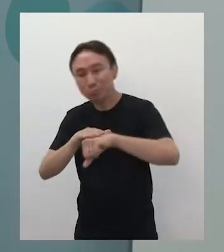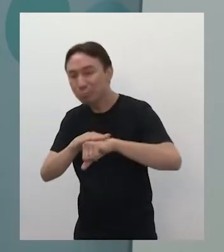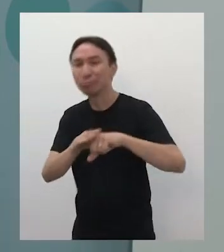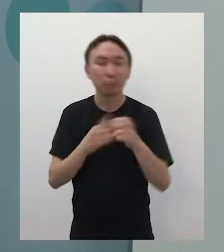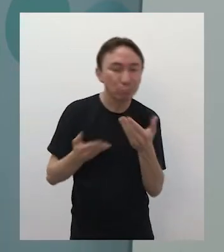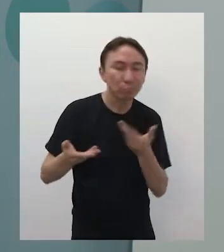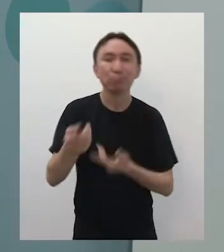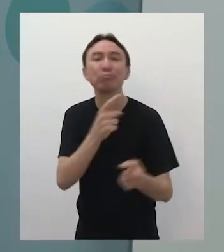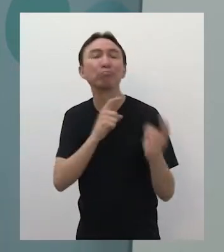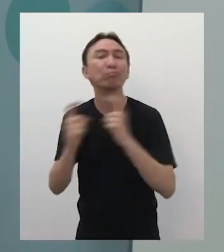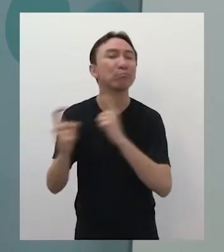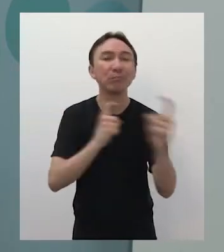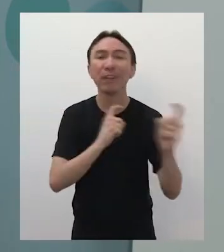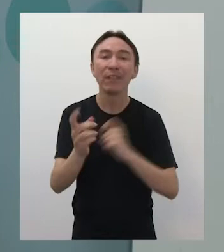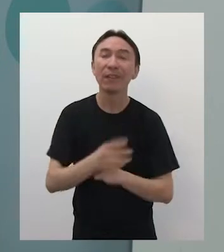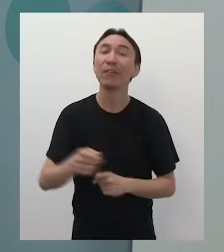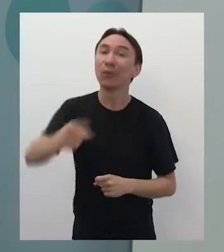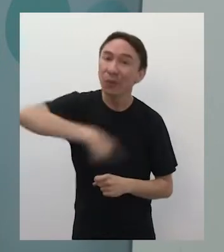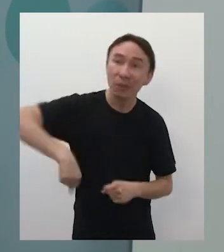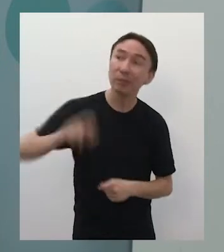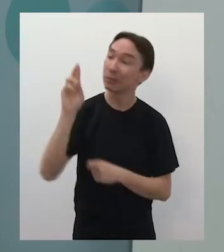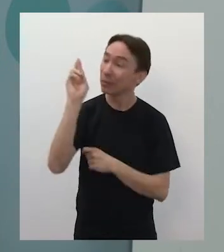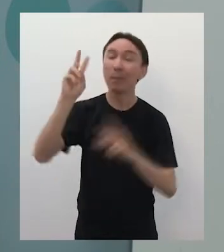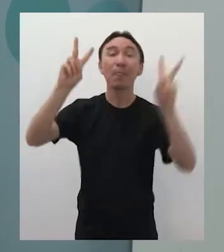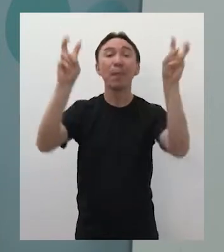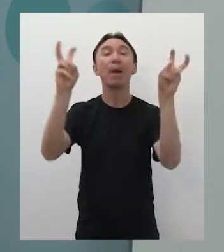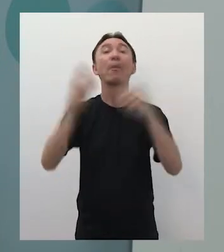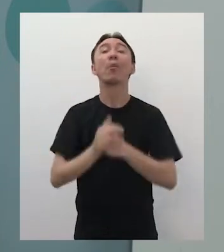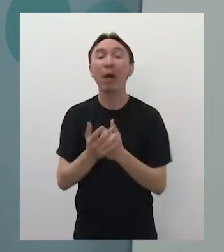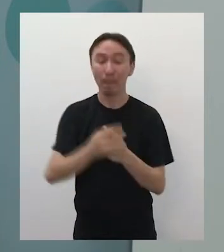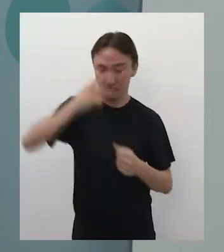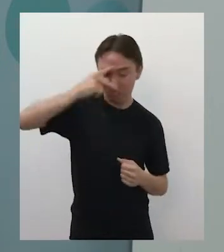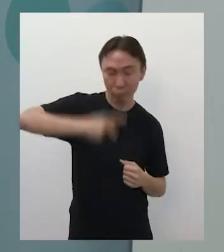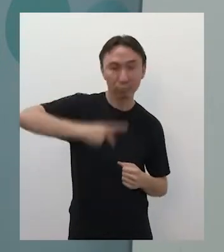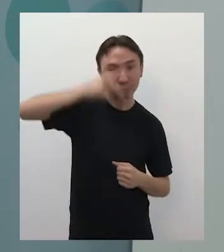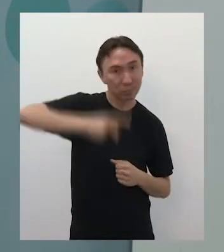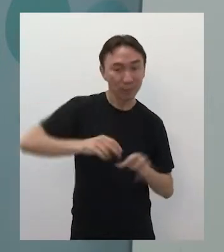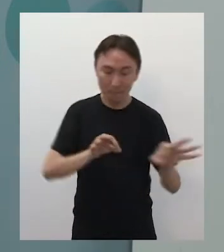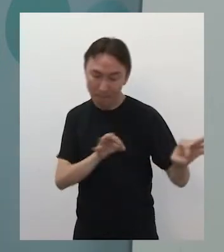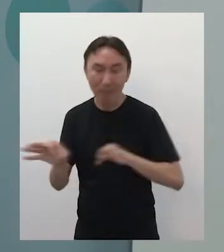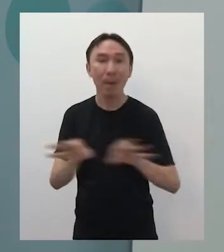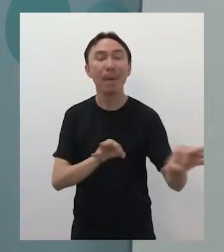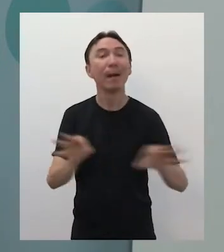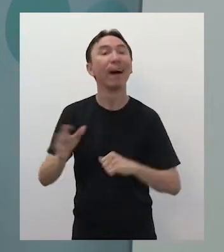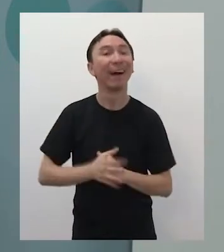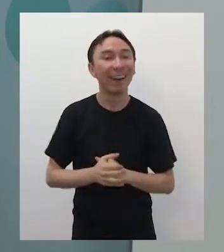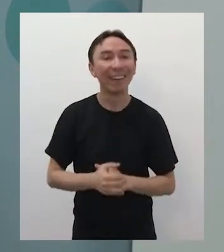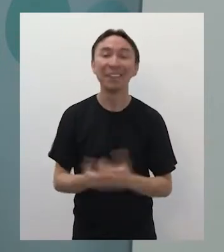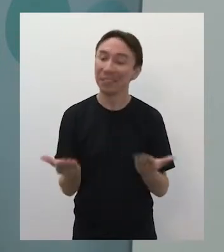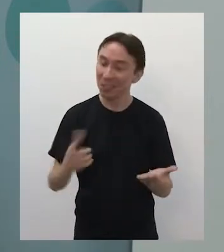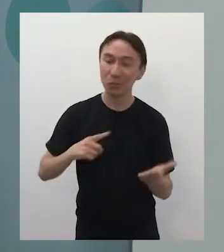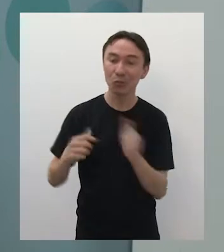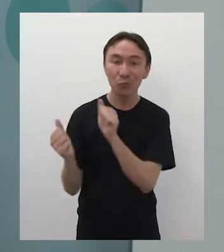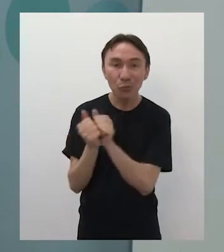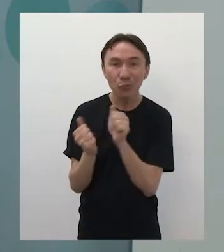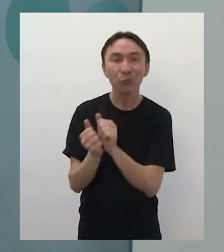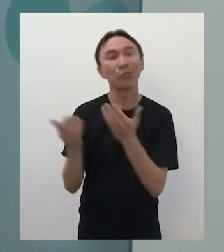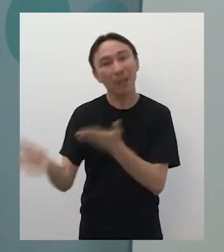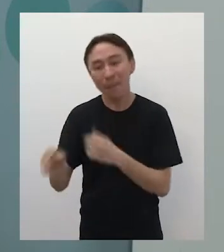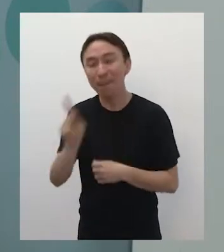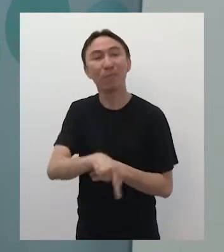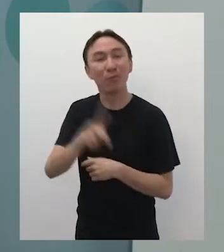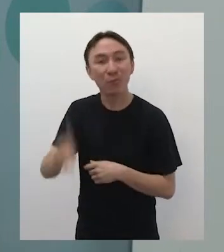e determinado a ponto de cumprir todos os compromissos e prazos de entrega? É por isso que preparamos essa